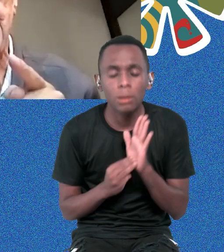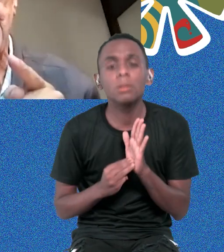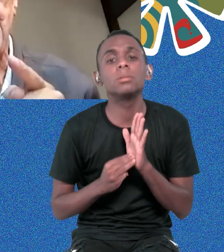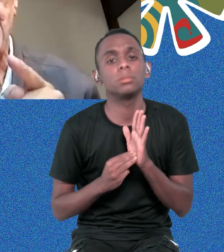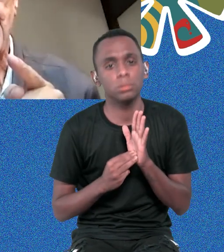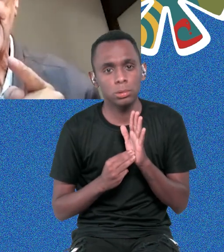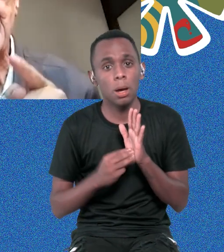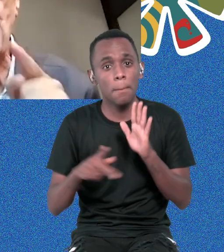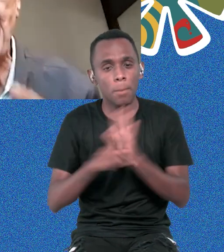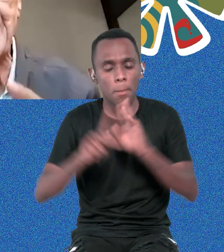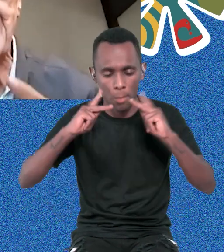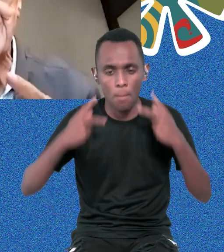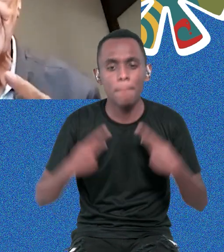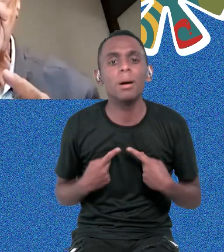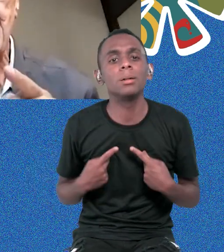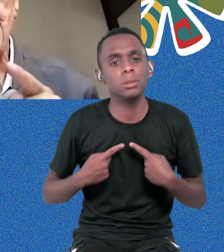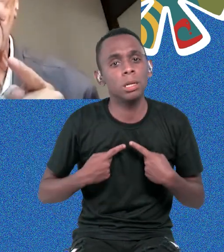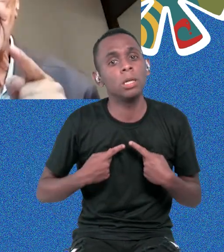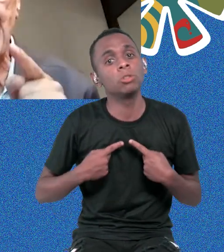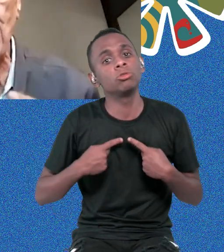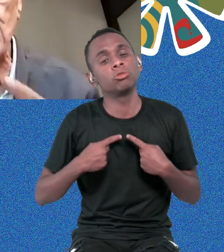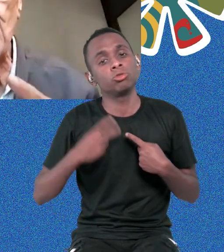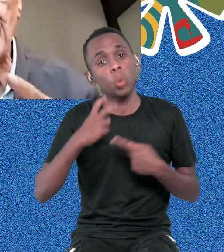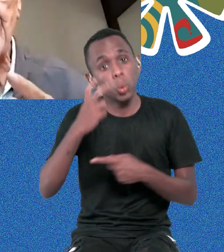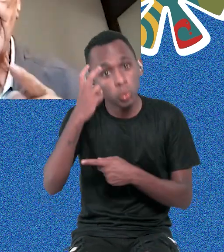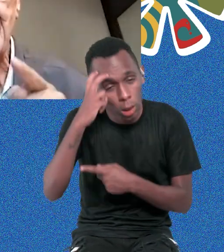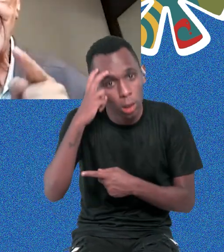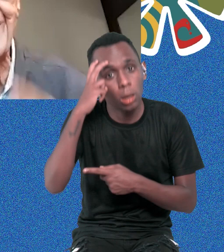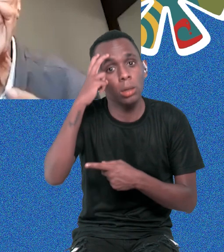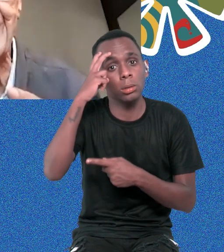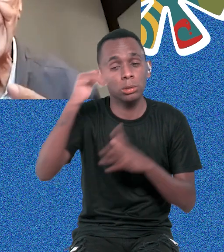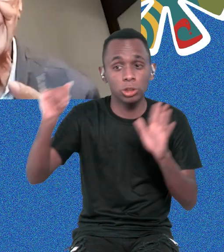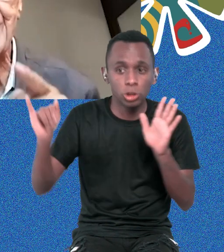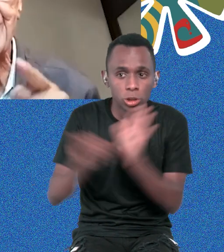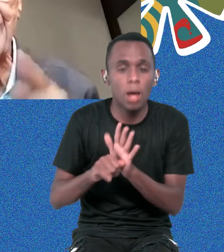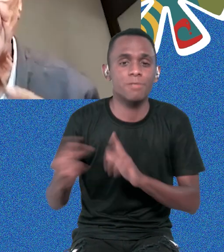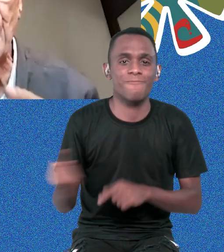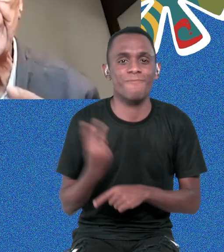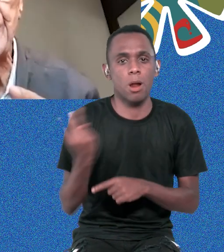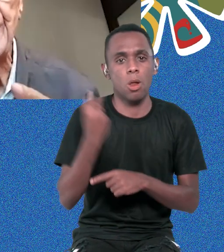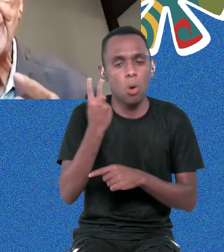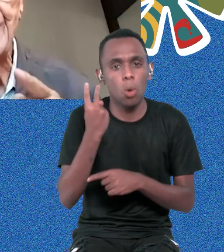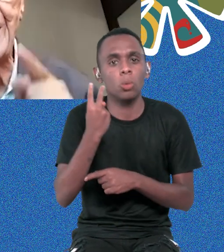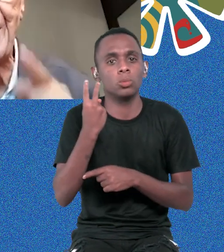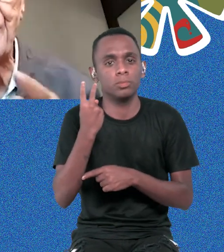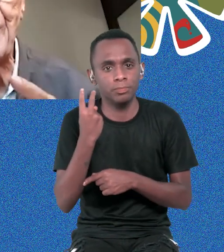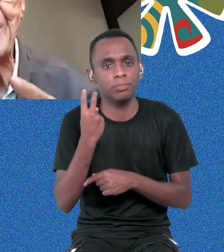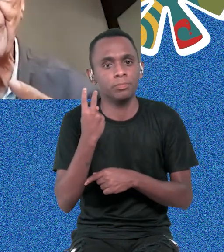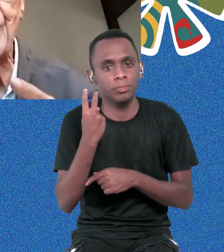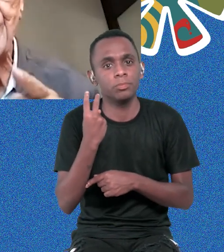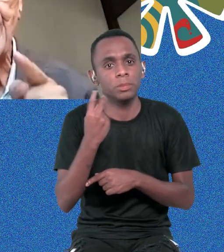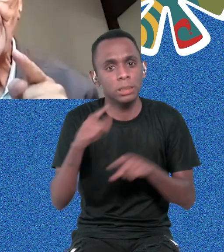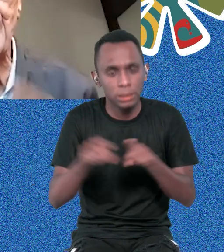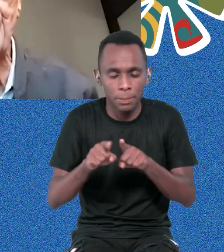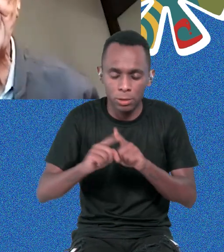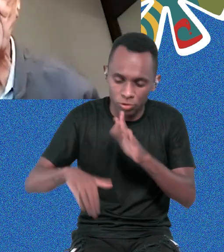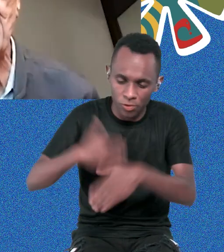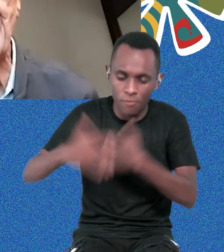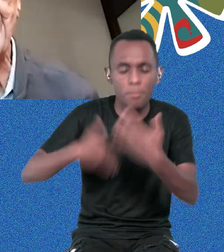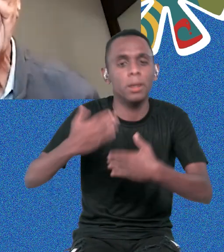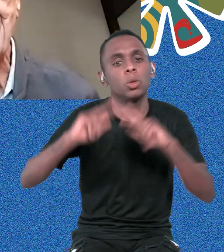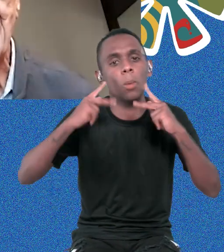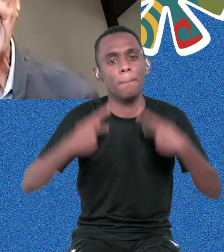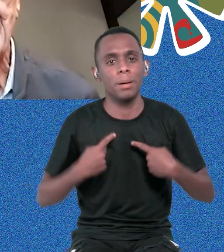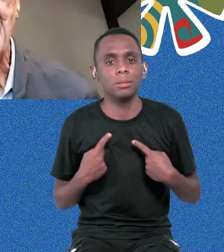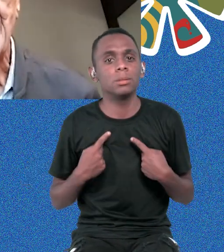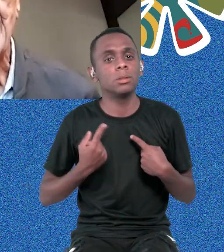matrizes de humanização, de cultura, de identidades, de valores, de afirmação e de formação